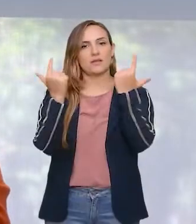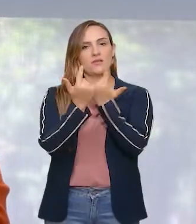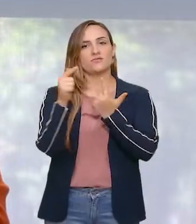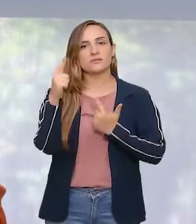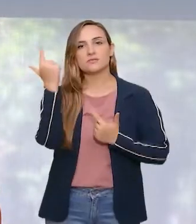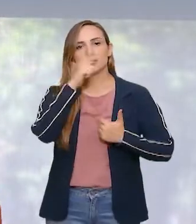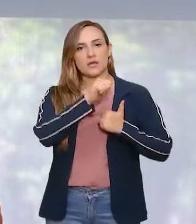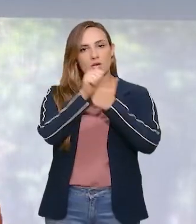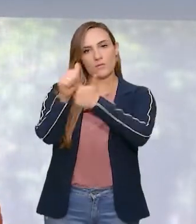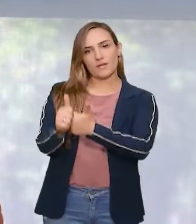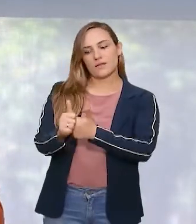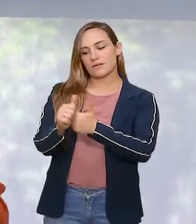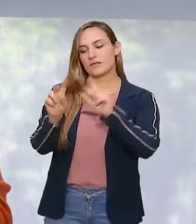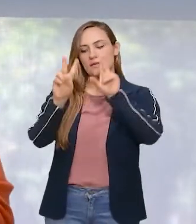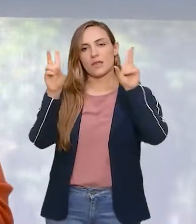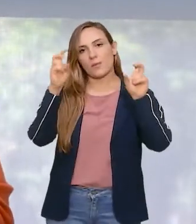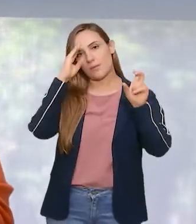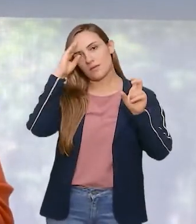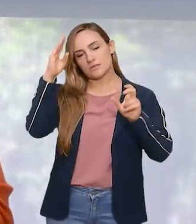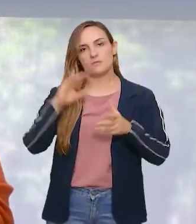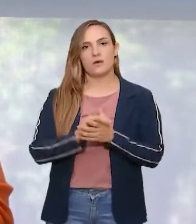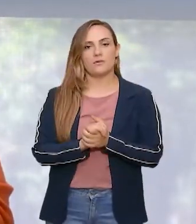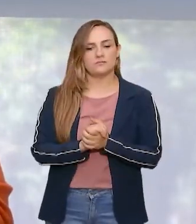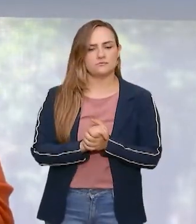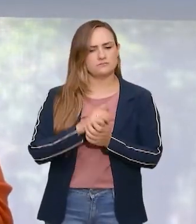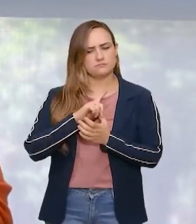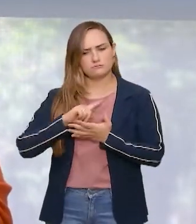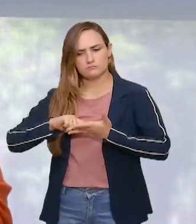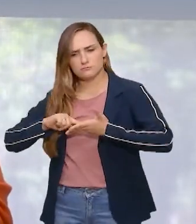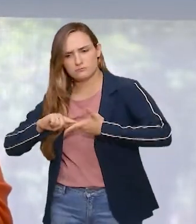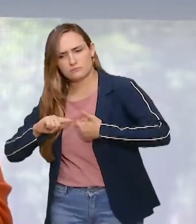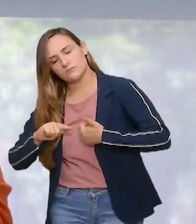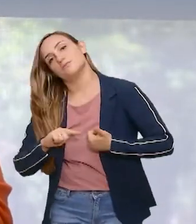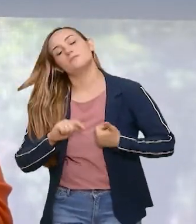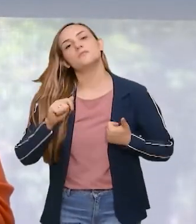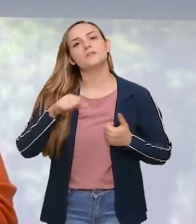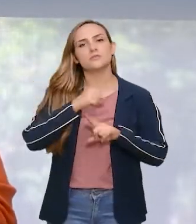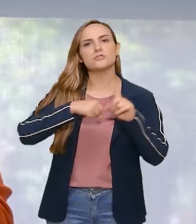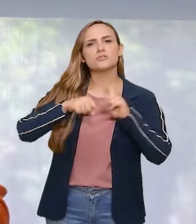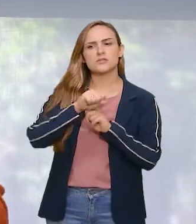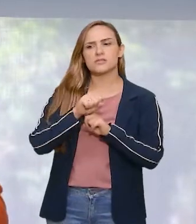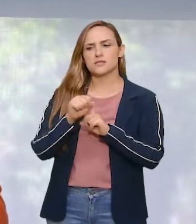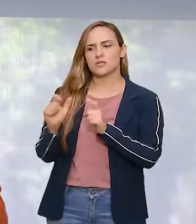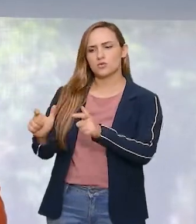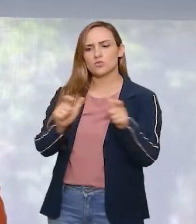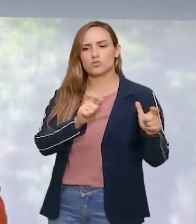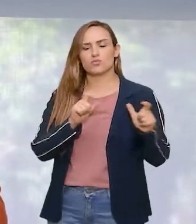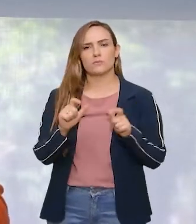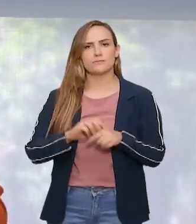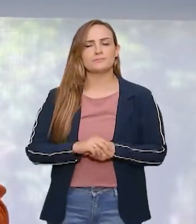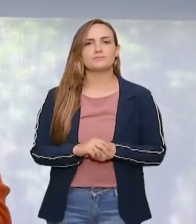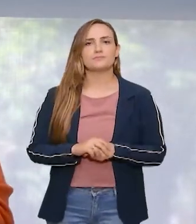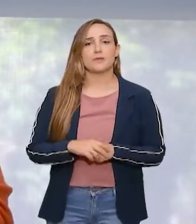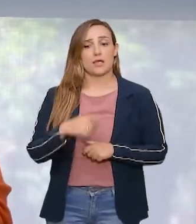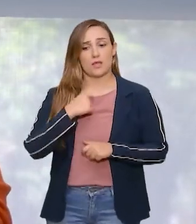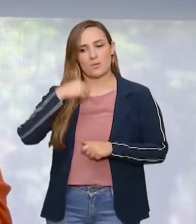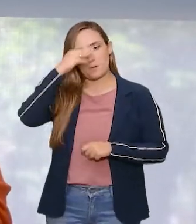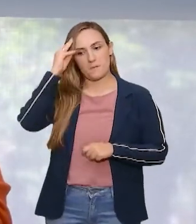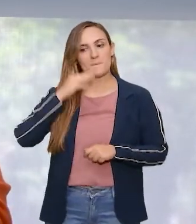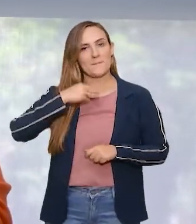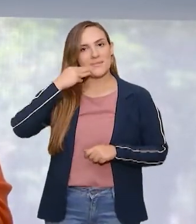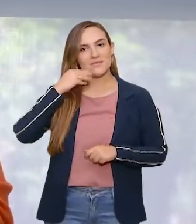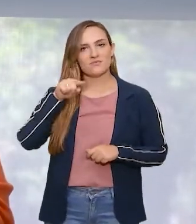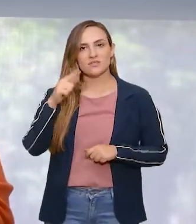Olá! Aqui na TV Assembleia você acompanha os principais assuntos que abrangem os mais diversos setores da nossa